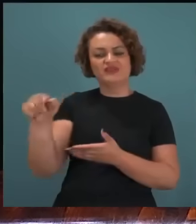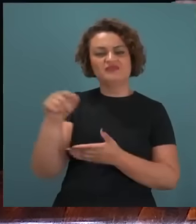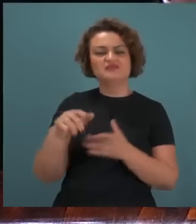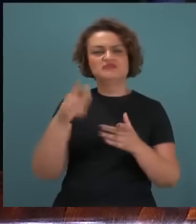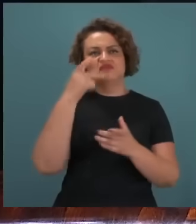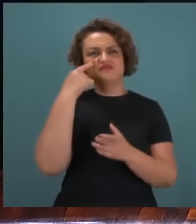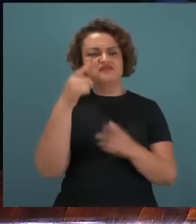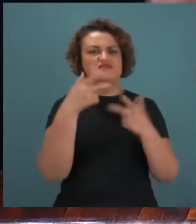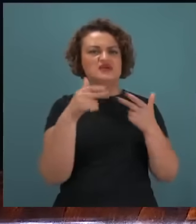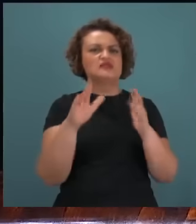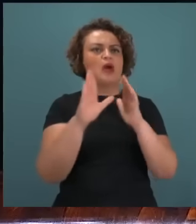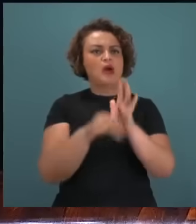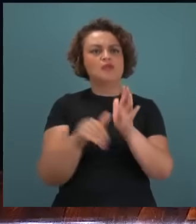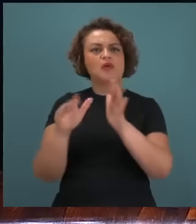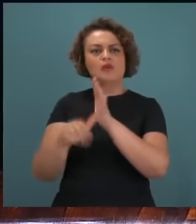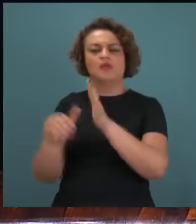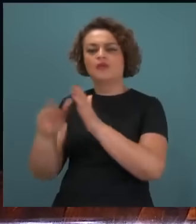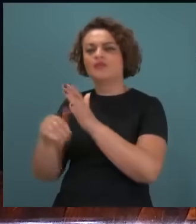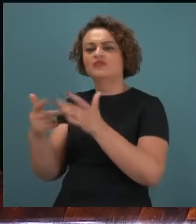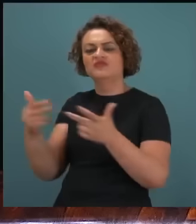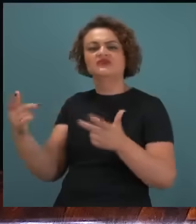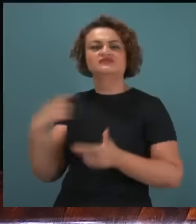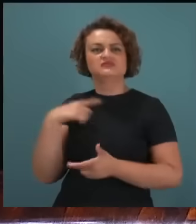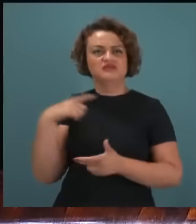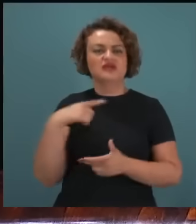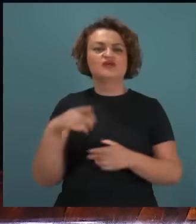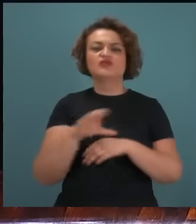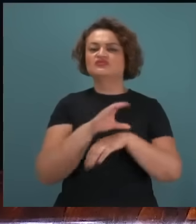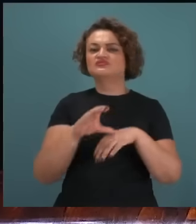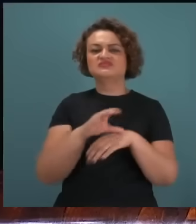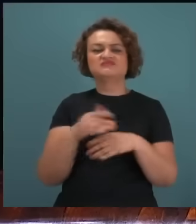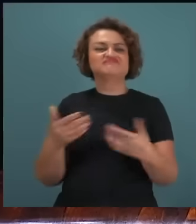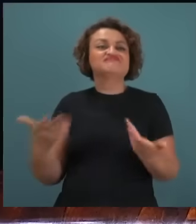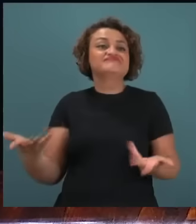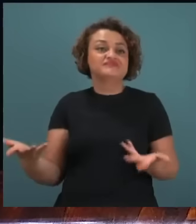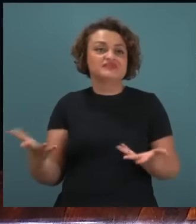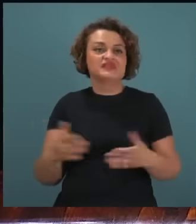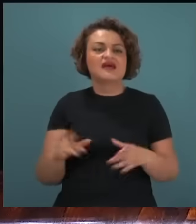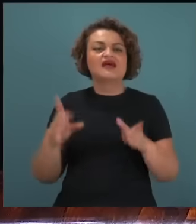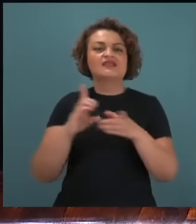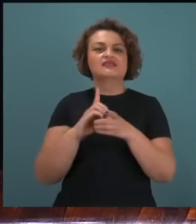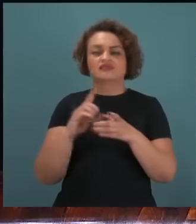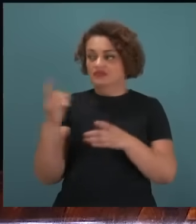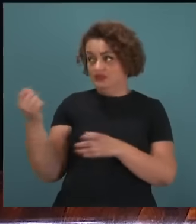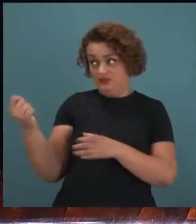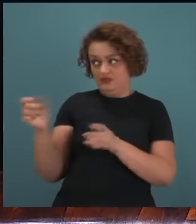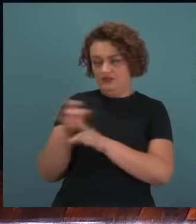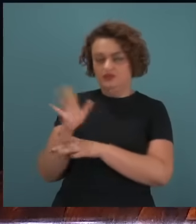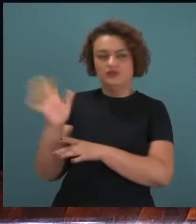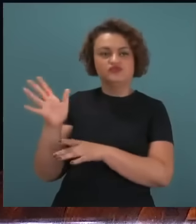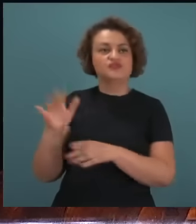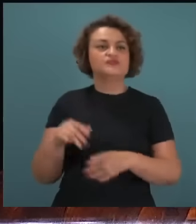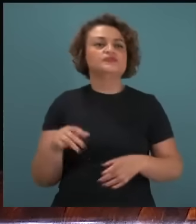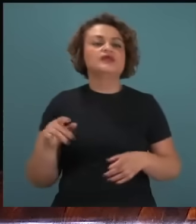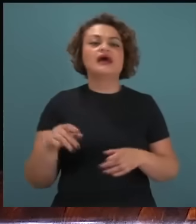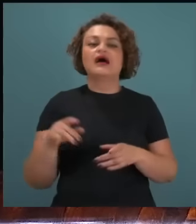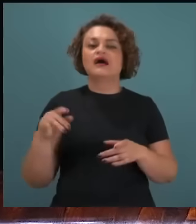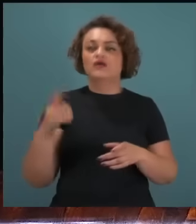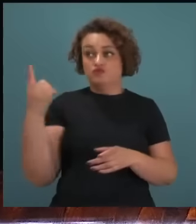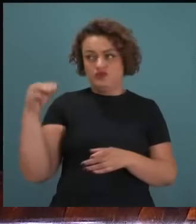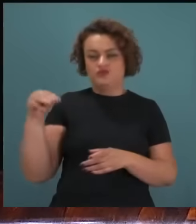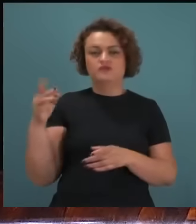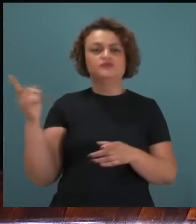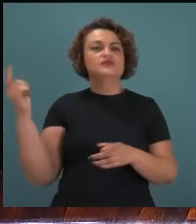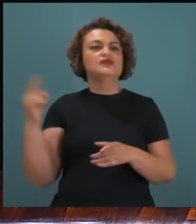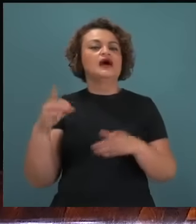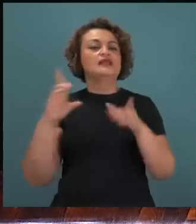a negação da própria Constituição. Nossa democracia precisa, aqui termino, presidente, menos que um minuto.